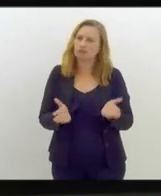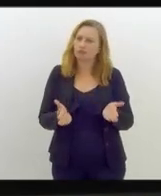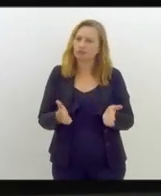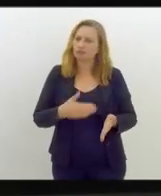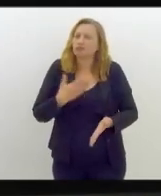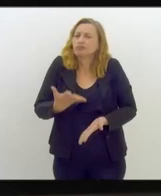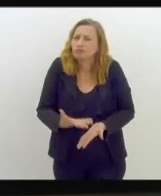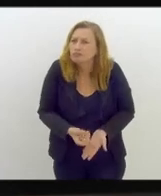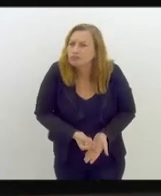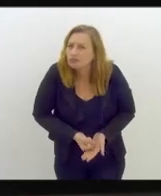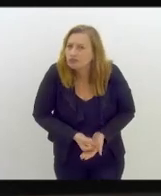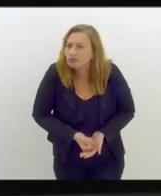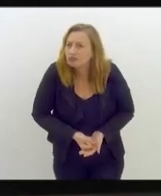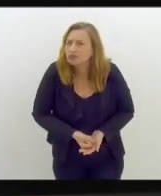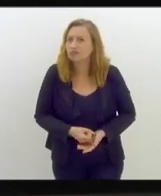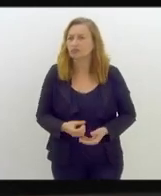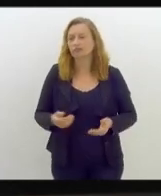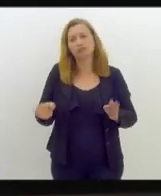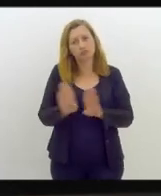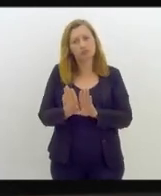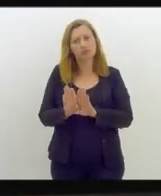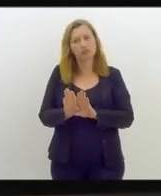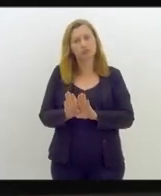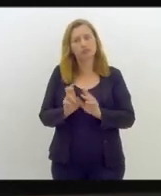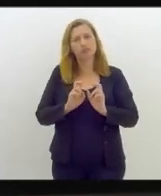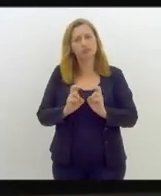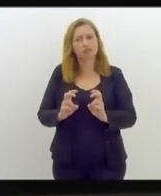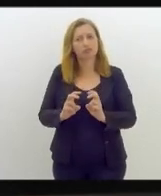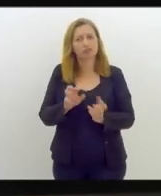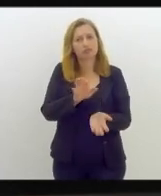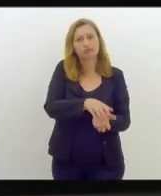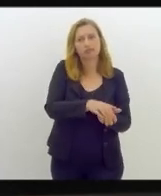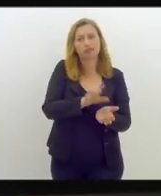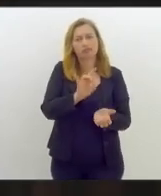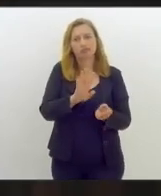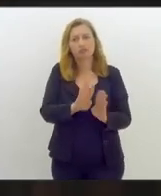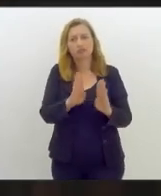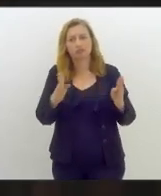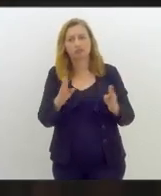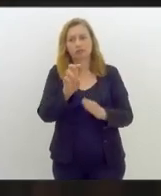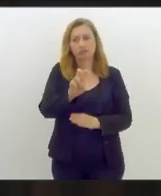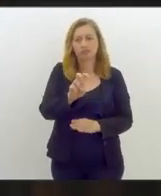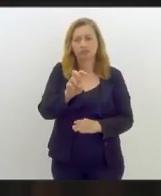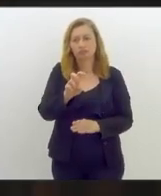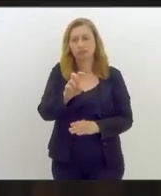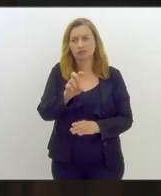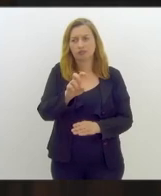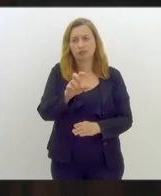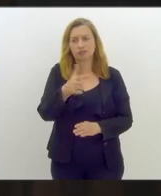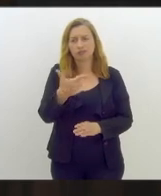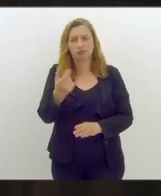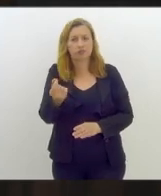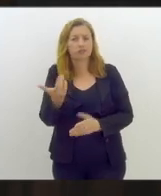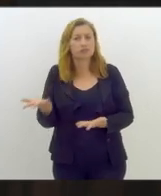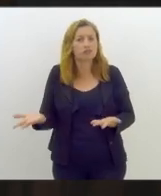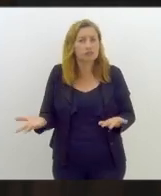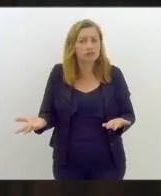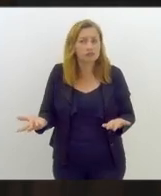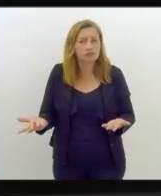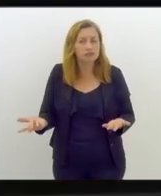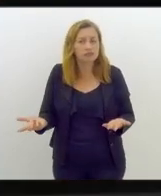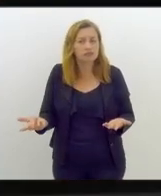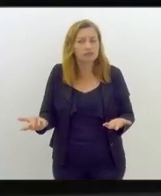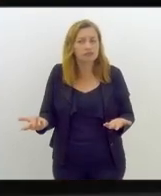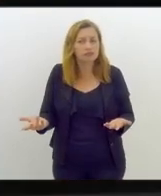pegos de surpresa. Estava fechada a estação de Santa Cruz, só abriu 5h20, 5h40, a hora que abriu a estação de Santa Cruz, e com